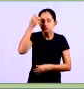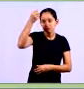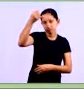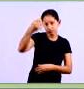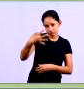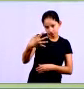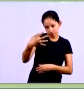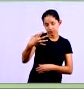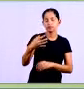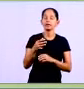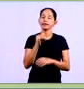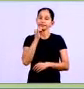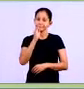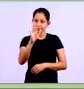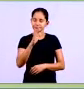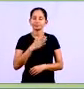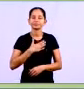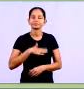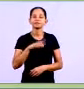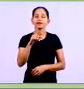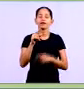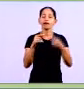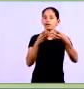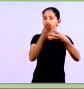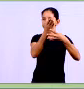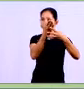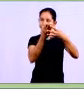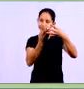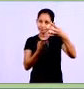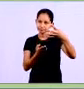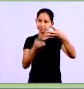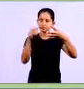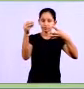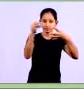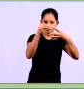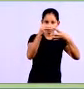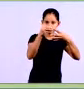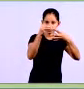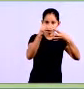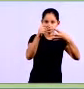o que o professor está falando? Ó, isso daqui é